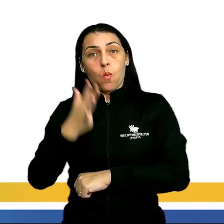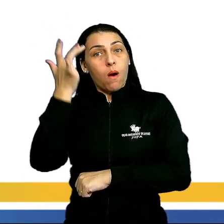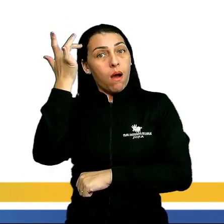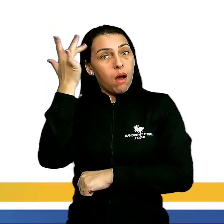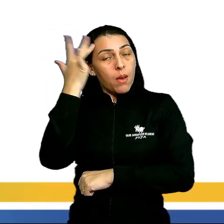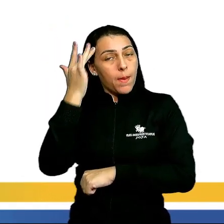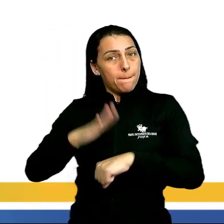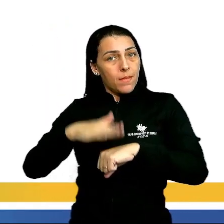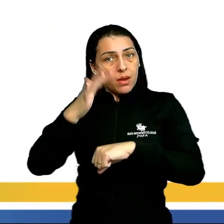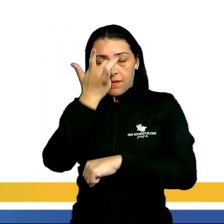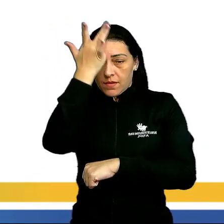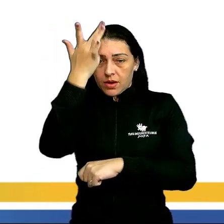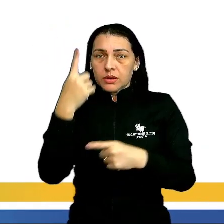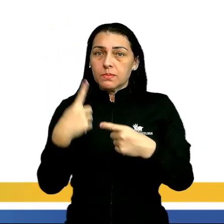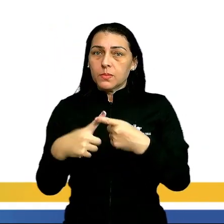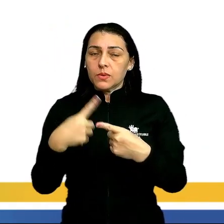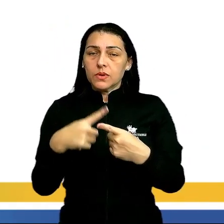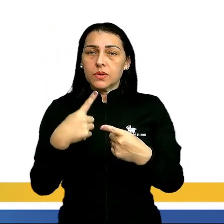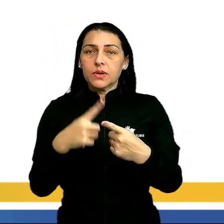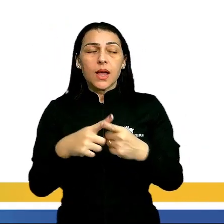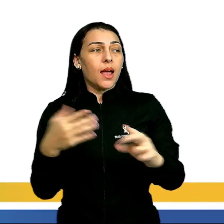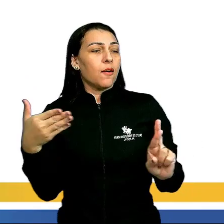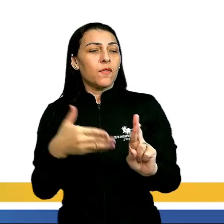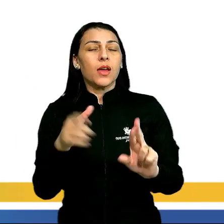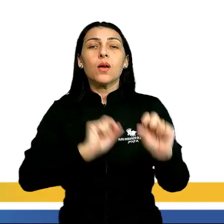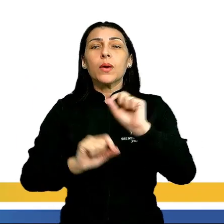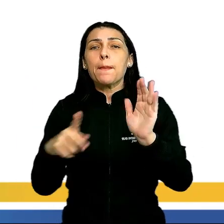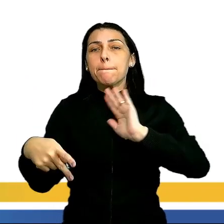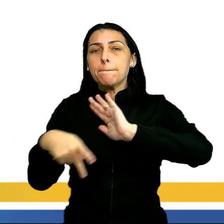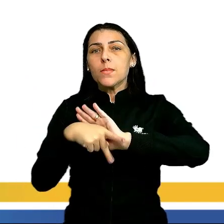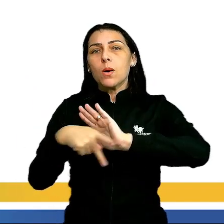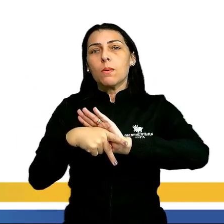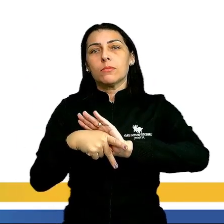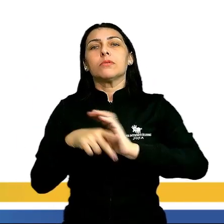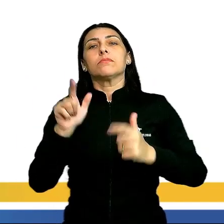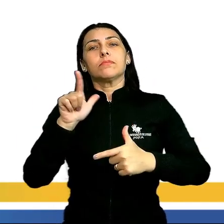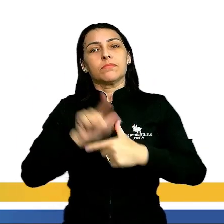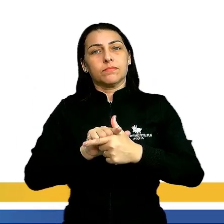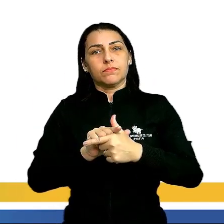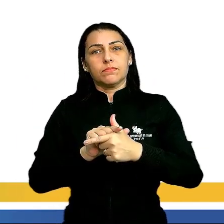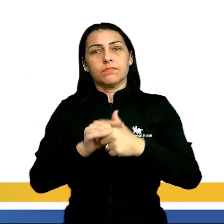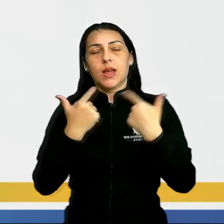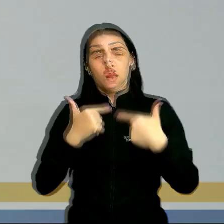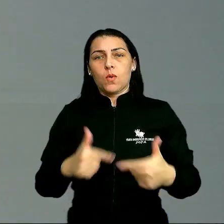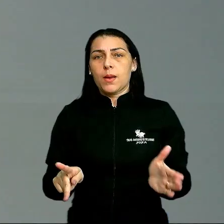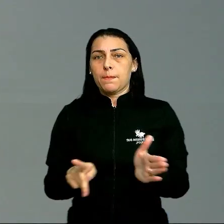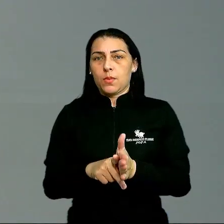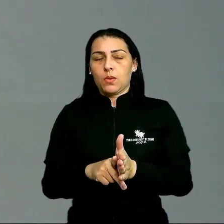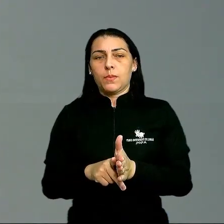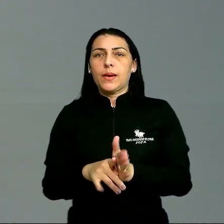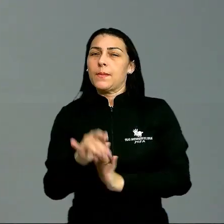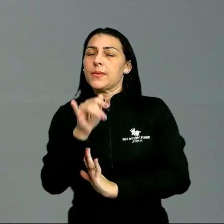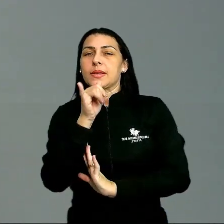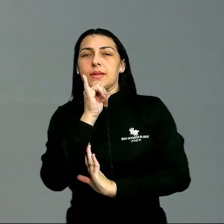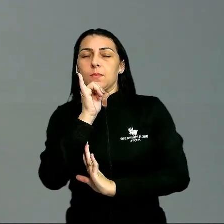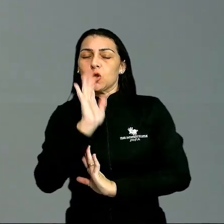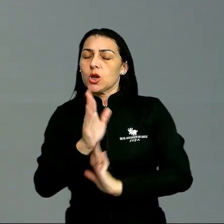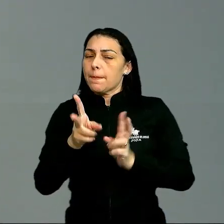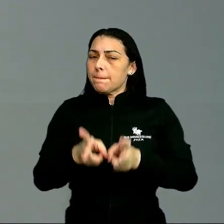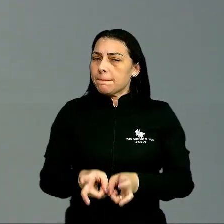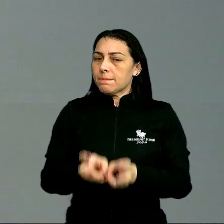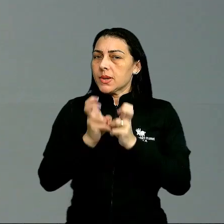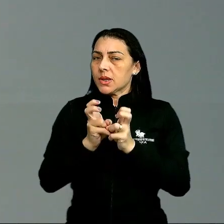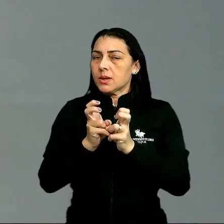considero mais fácil. Ela se refere a ela mesma, quando a linguagem ela é voltada para si mesma. Eu já percebi,